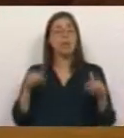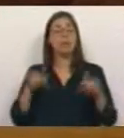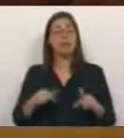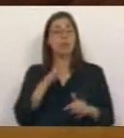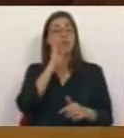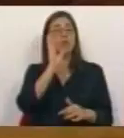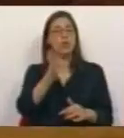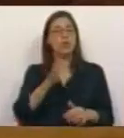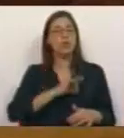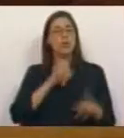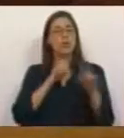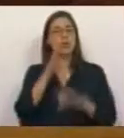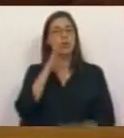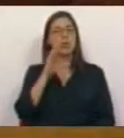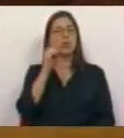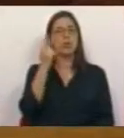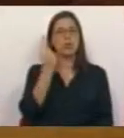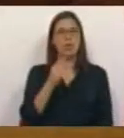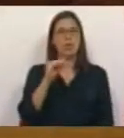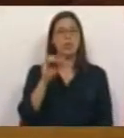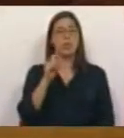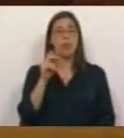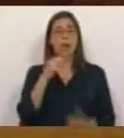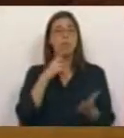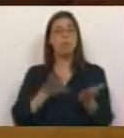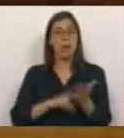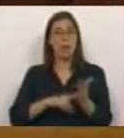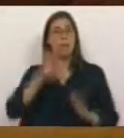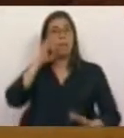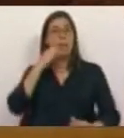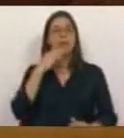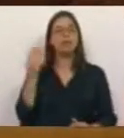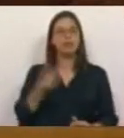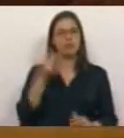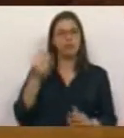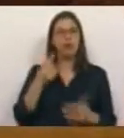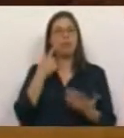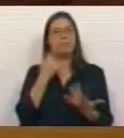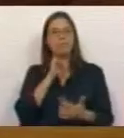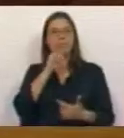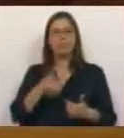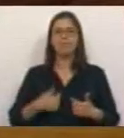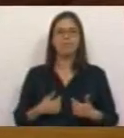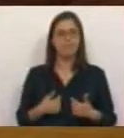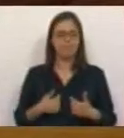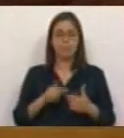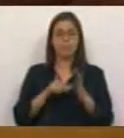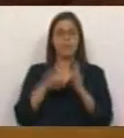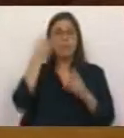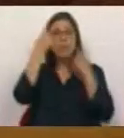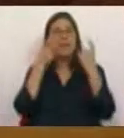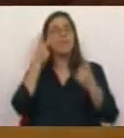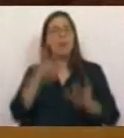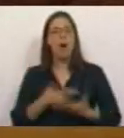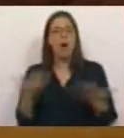bem referidos pelo Sr. Deputado José Soeiro. Uma realidade que atinge sobretudo os jovens, que assim se vê impedidos de fazer projetos de